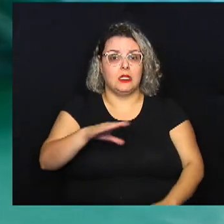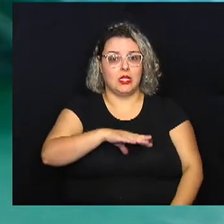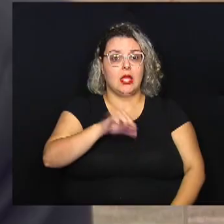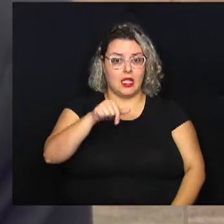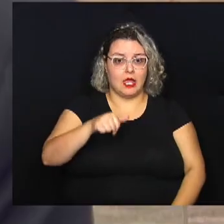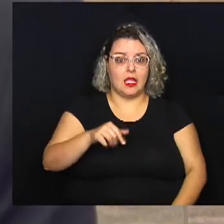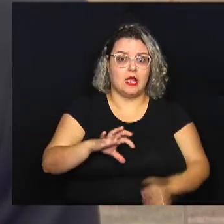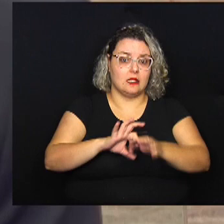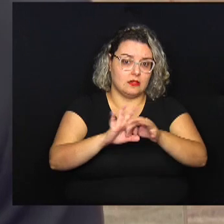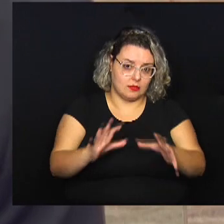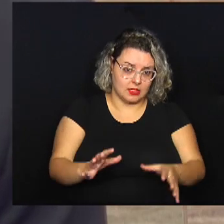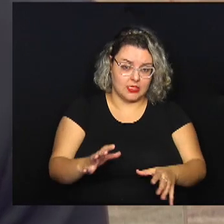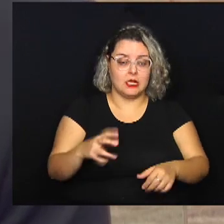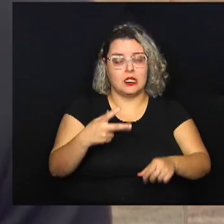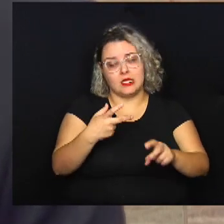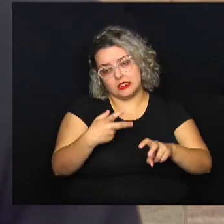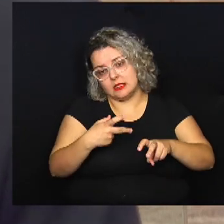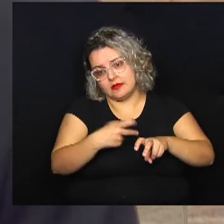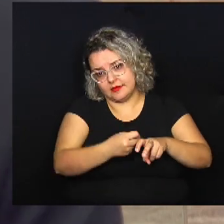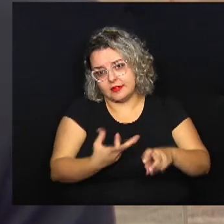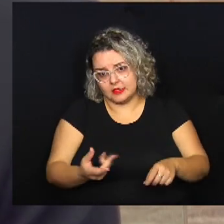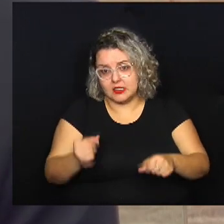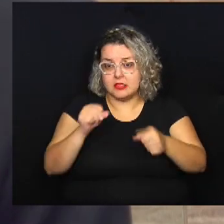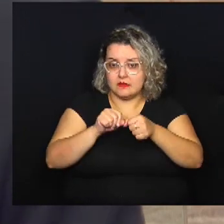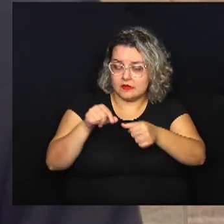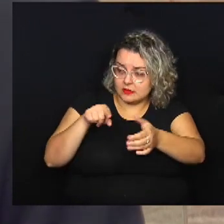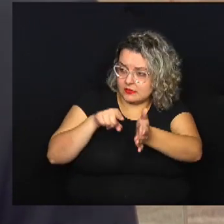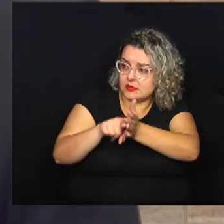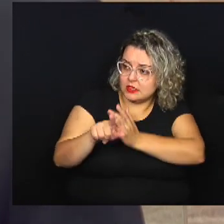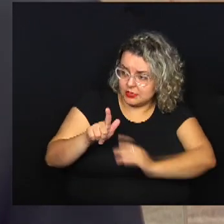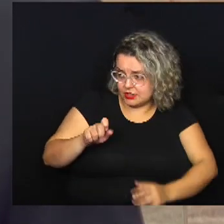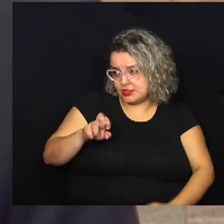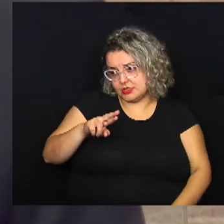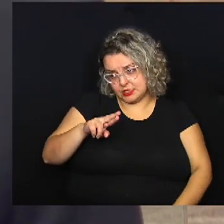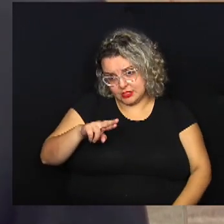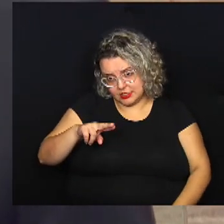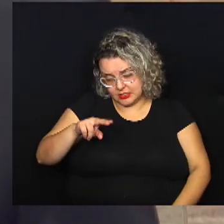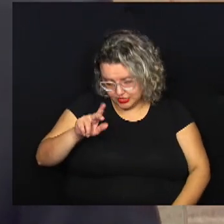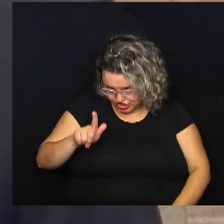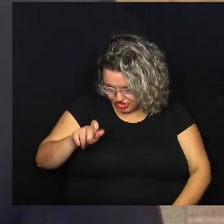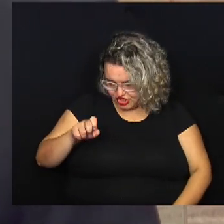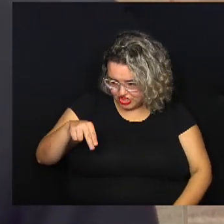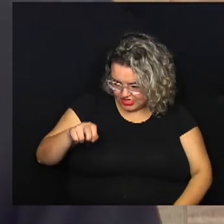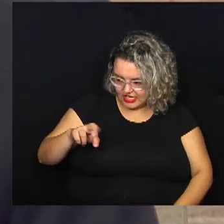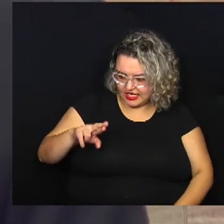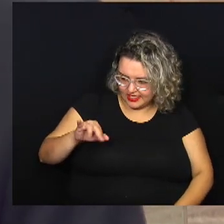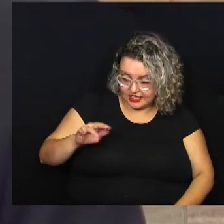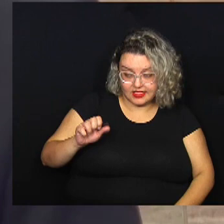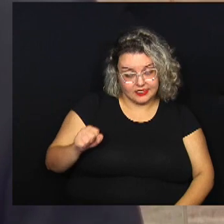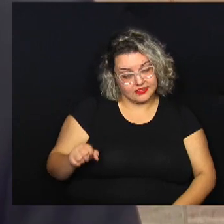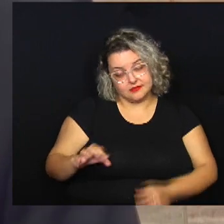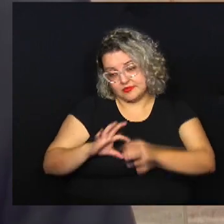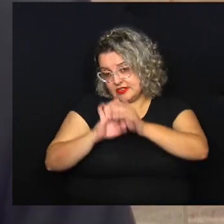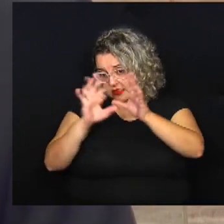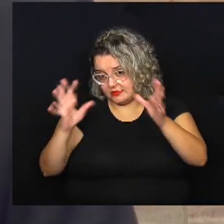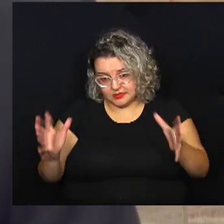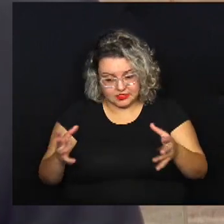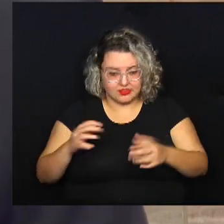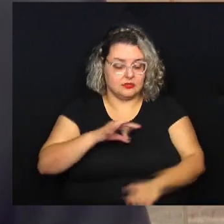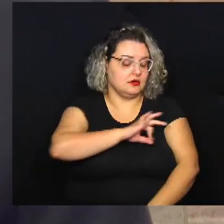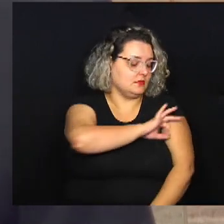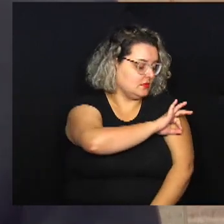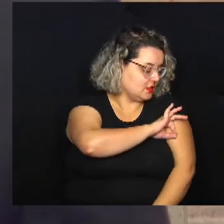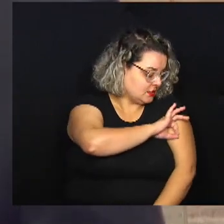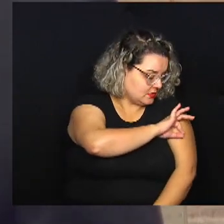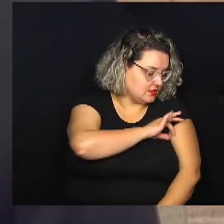a vacina. Fizemos perguntas genéricas aí, até para dar uma possibilidade da